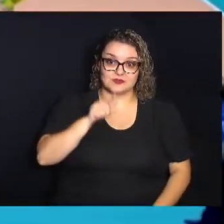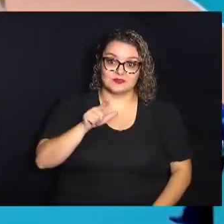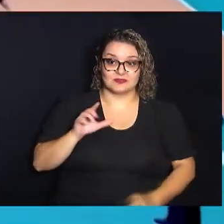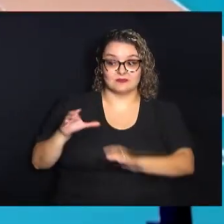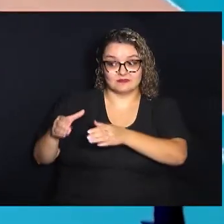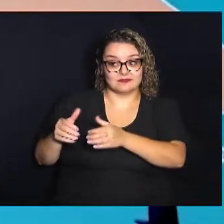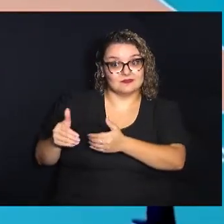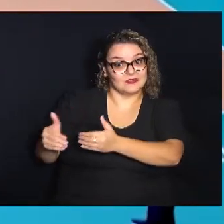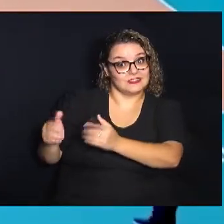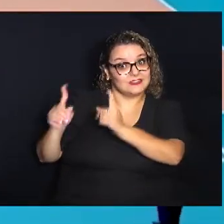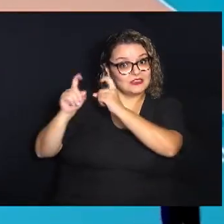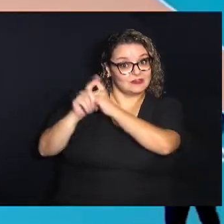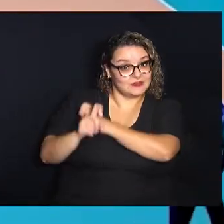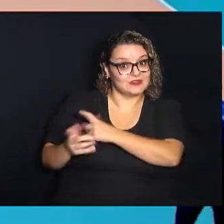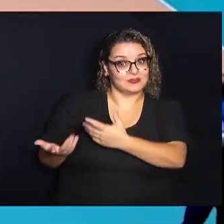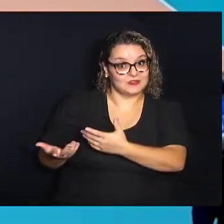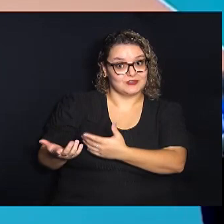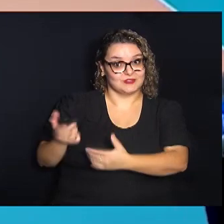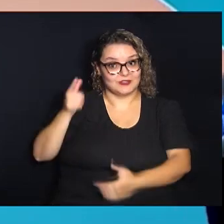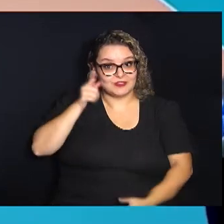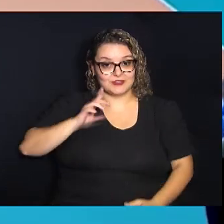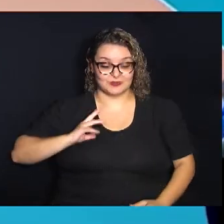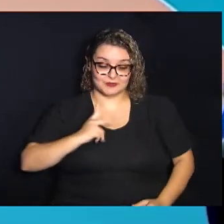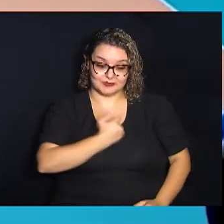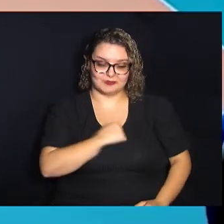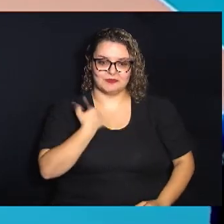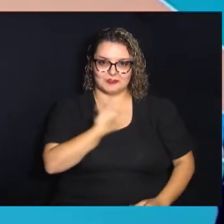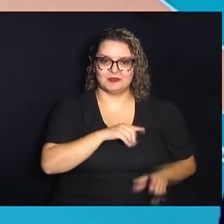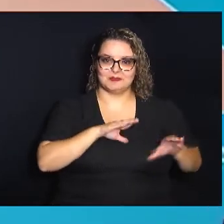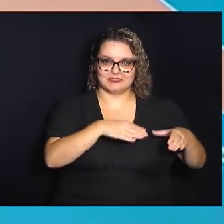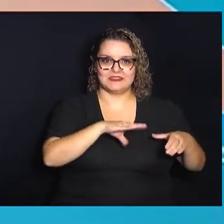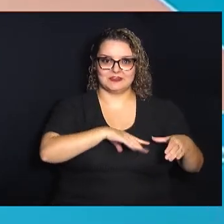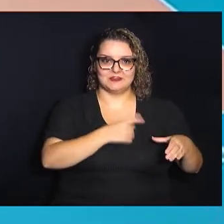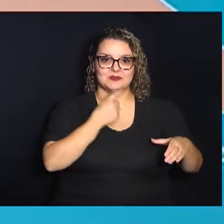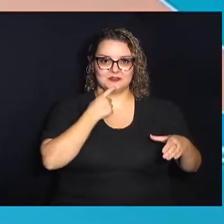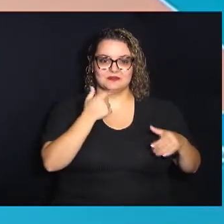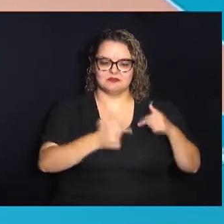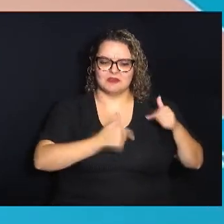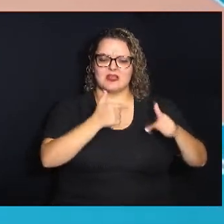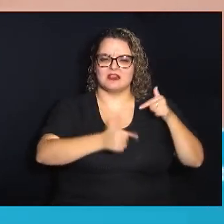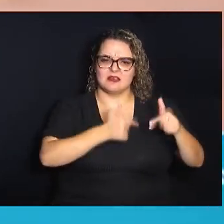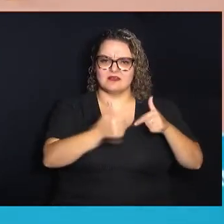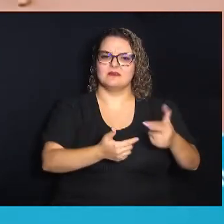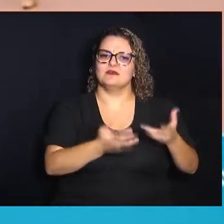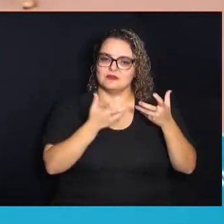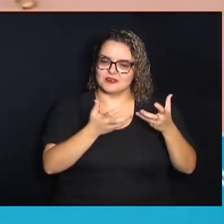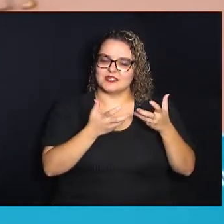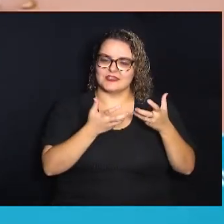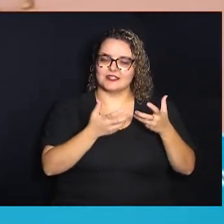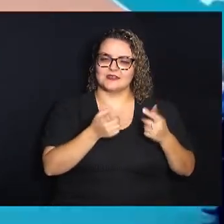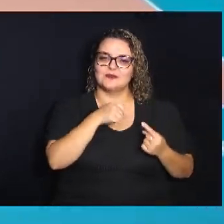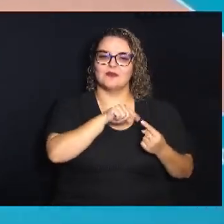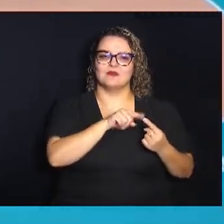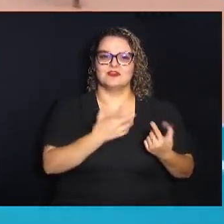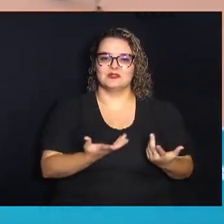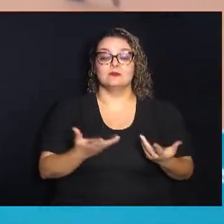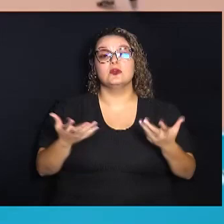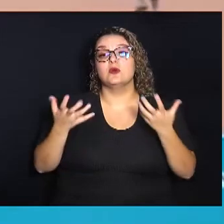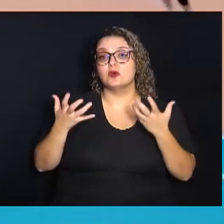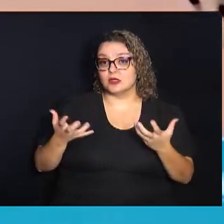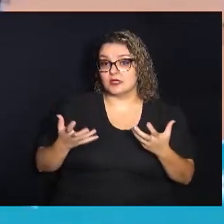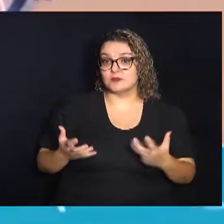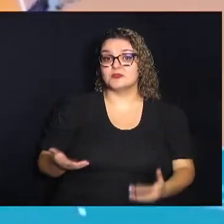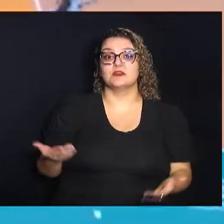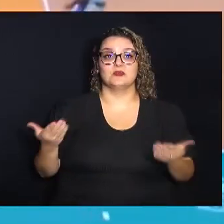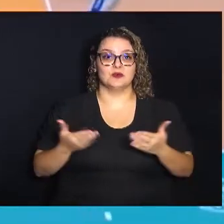em dificuldade e a gente conseguiu essa vaga que a gente tanto trabalhou e a gente tanto queria. Então agora a gente